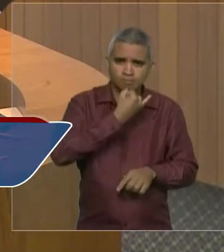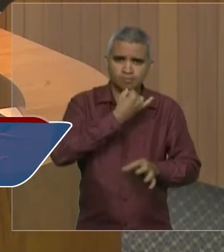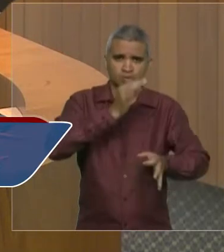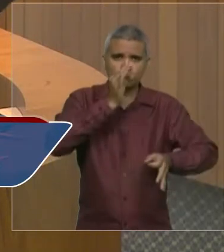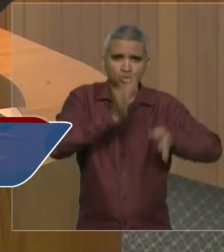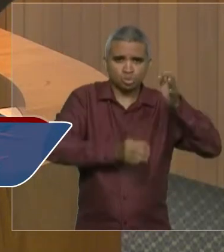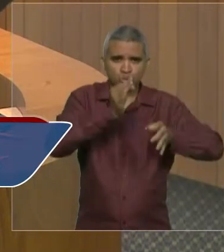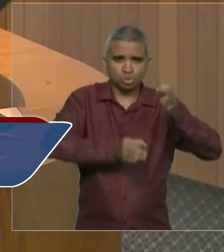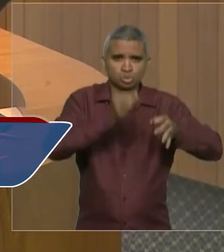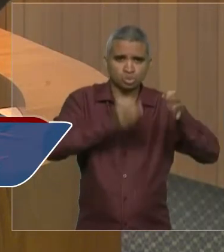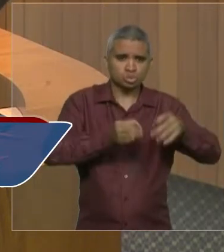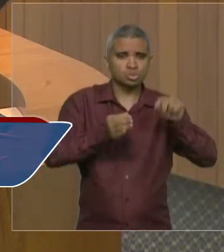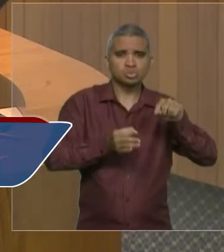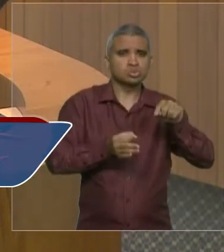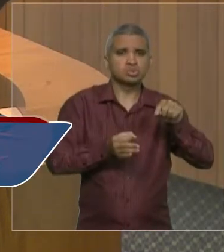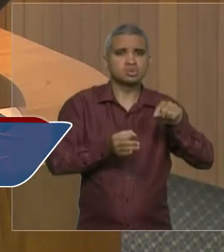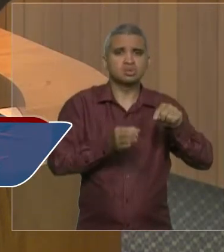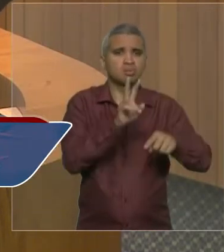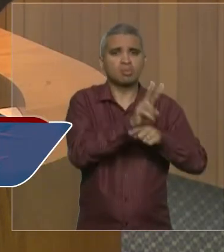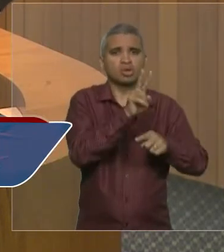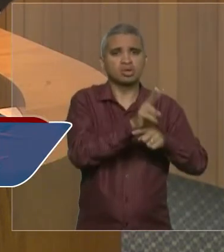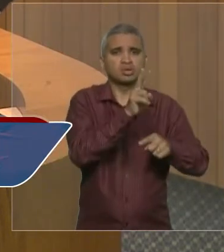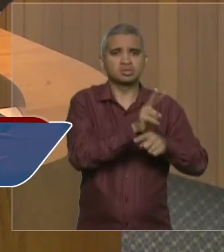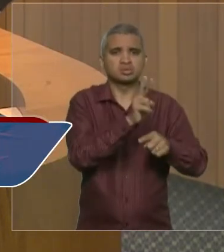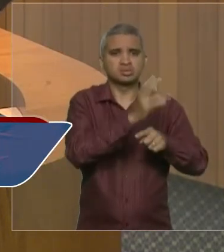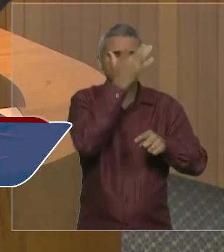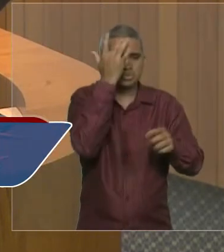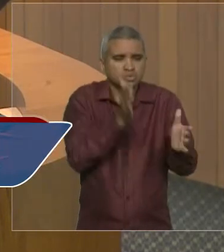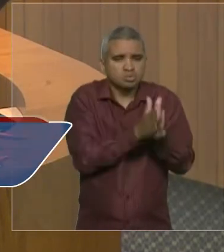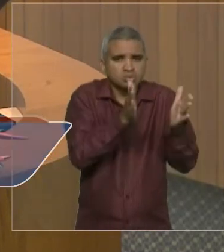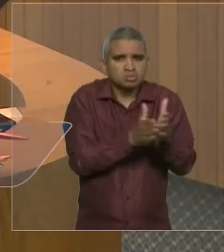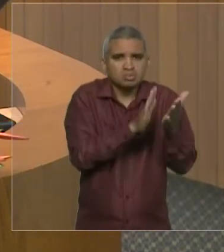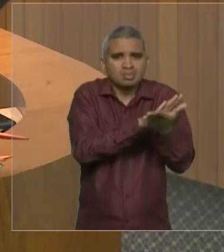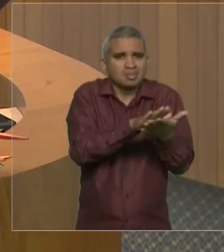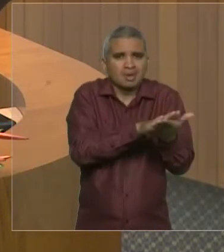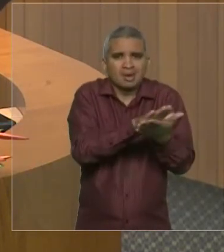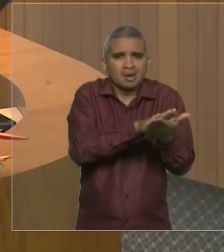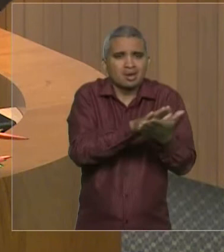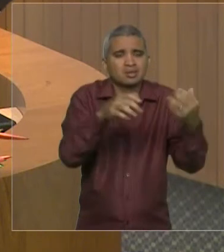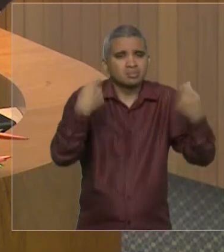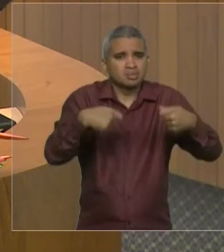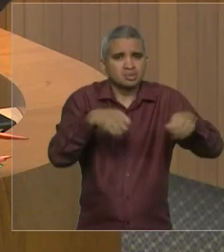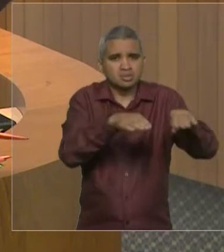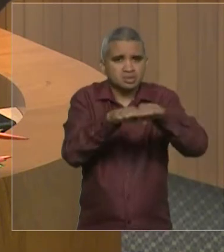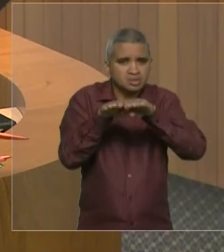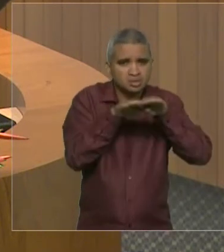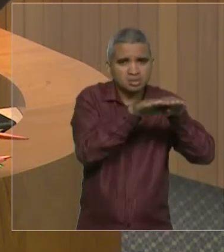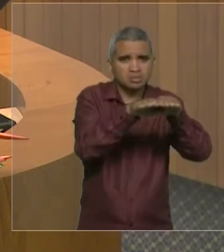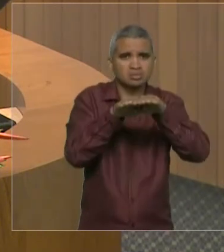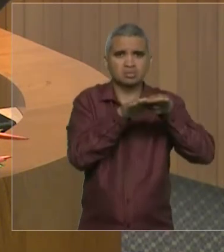enquanto sociedade, que é a proteção dos mais indefesos, garantindo uma justa equidade dentro da nossa